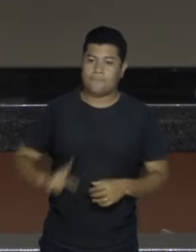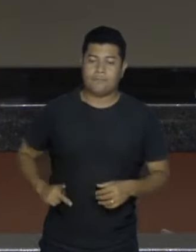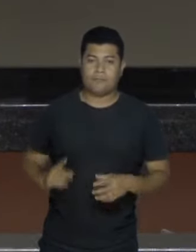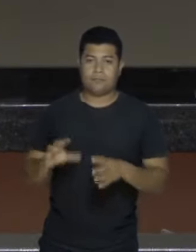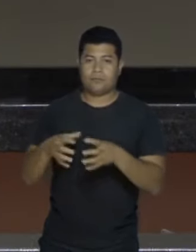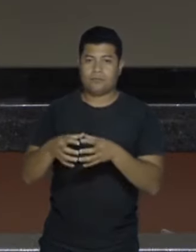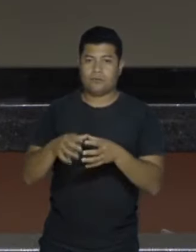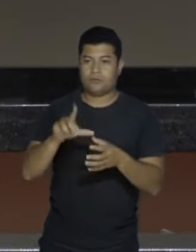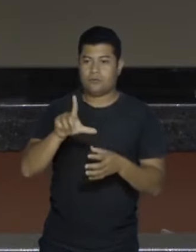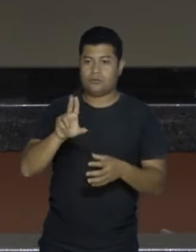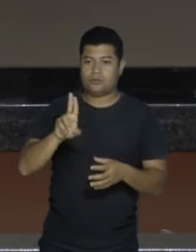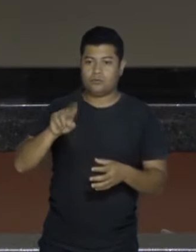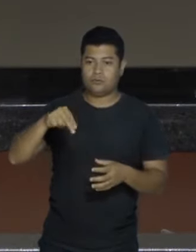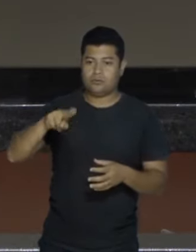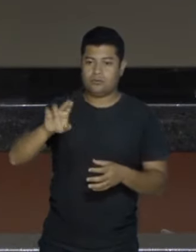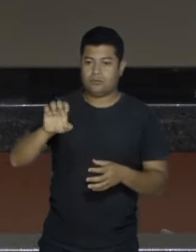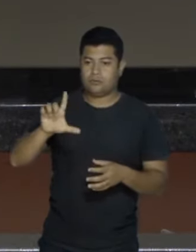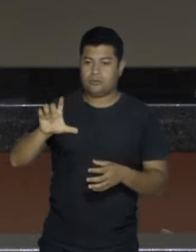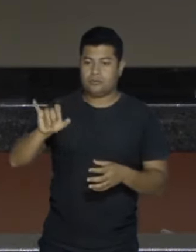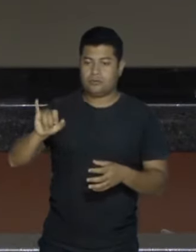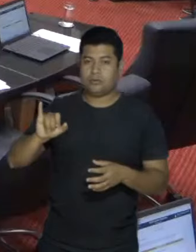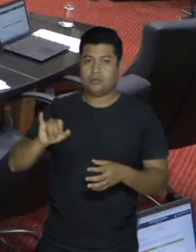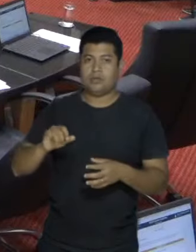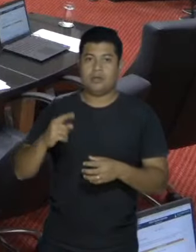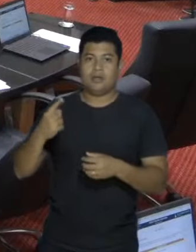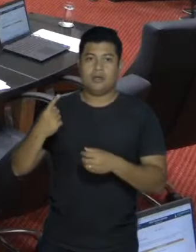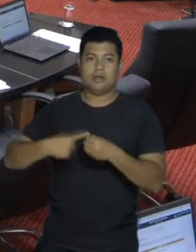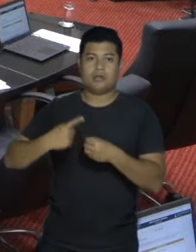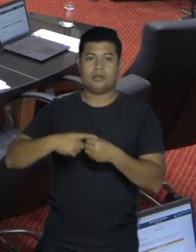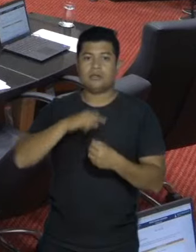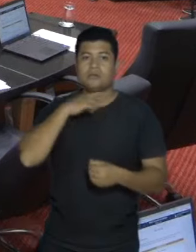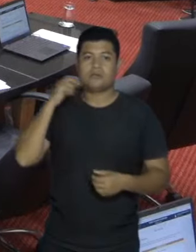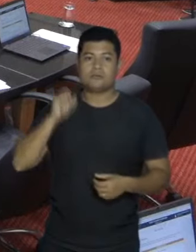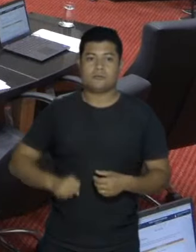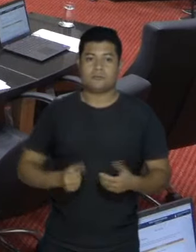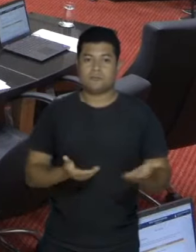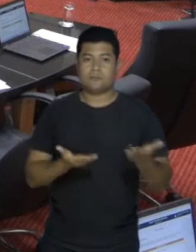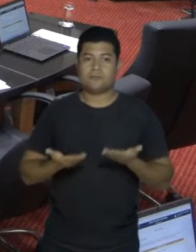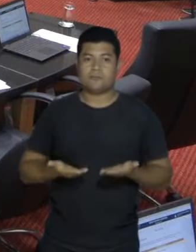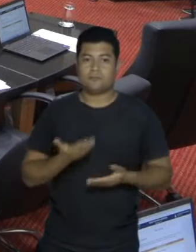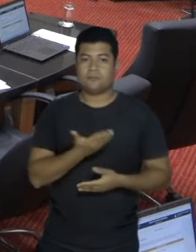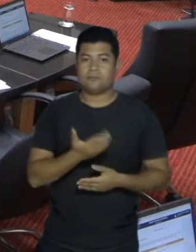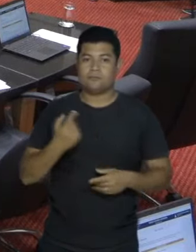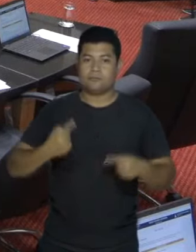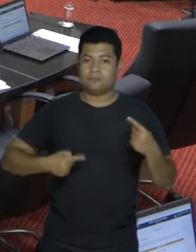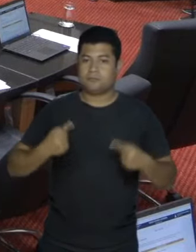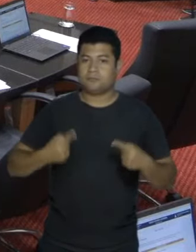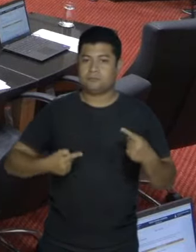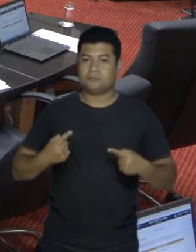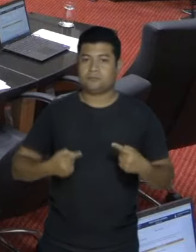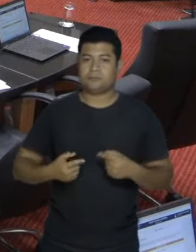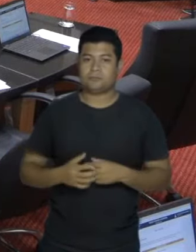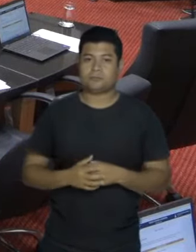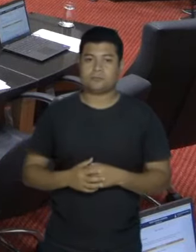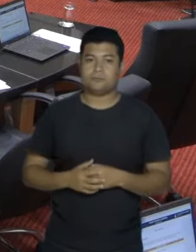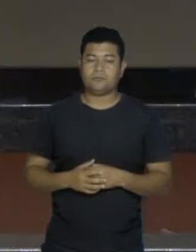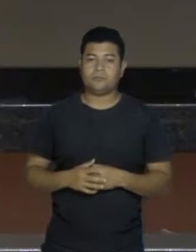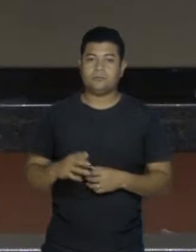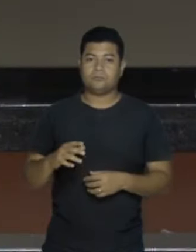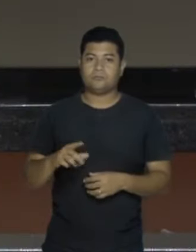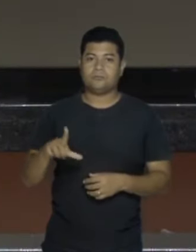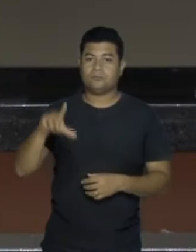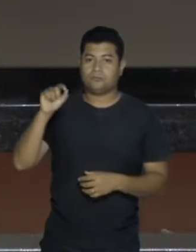Jaraguá do Sul do presidente senhor Denis Luiz Lunelli por ter sido Eleita como uma